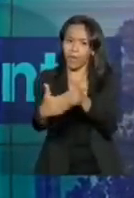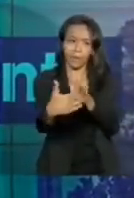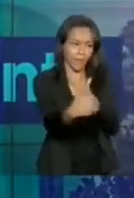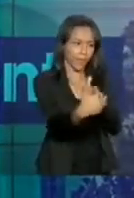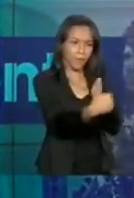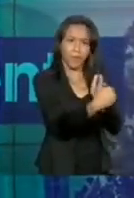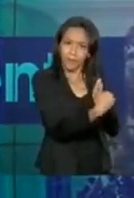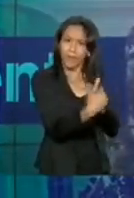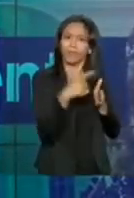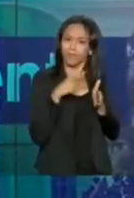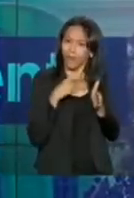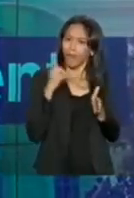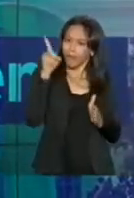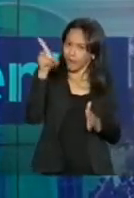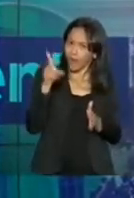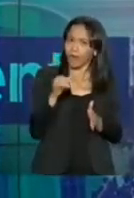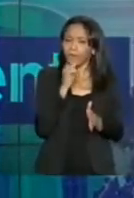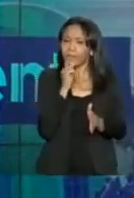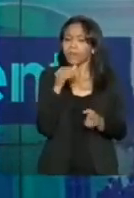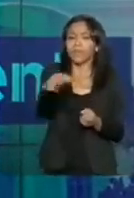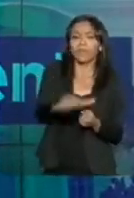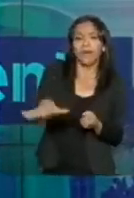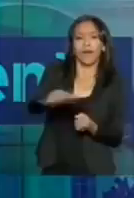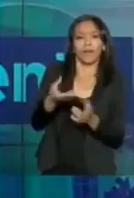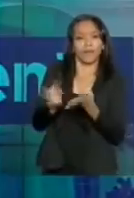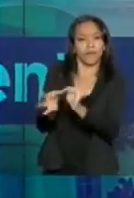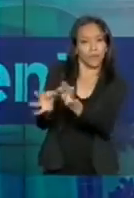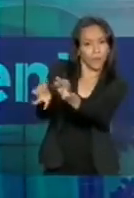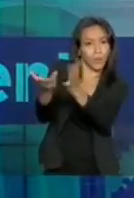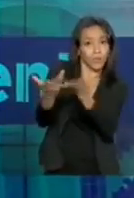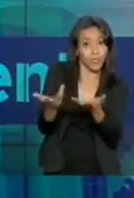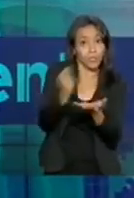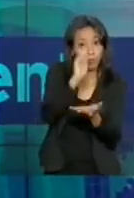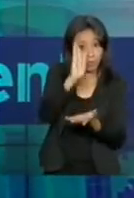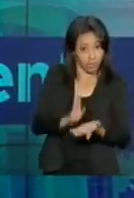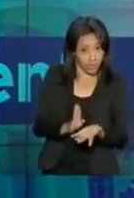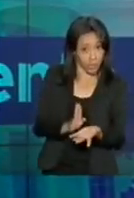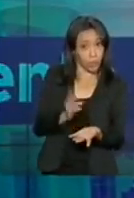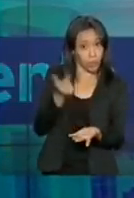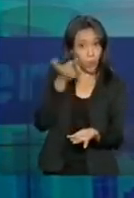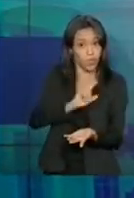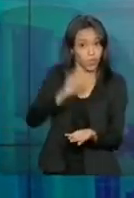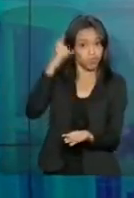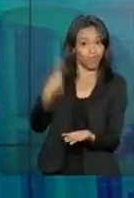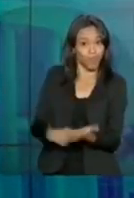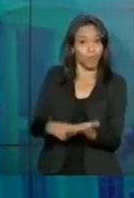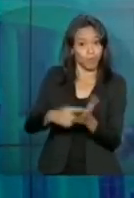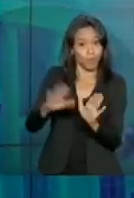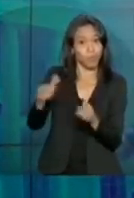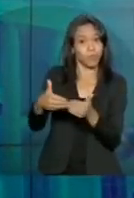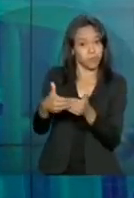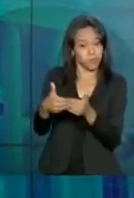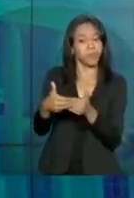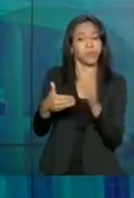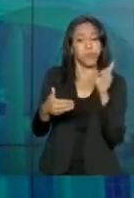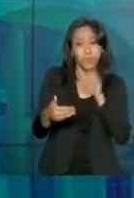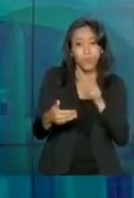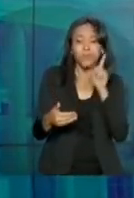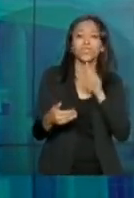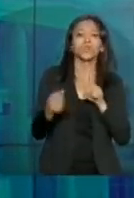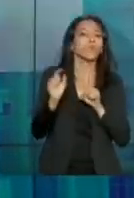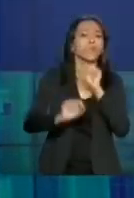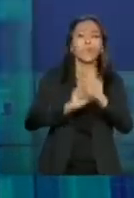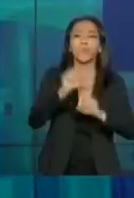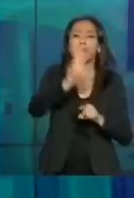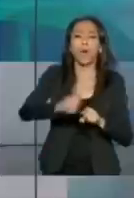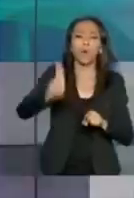parceiros norte-americanos. Por exemplo, na área tecnológica, o Brasil fechou um acordo com os Estados Unidos para a